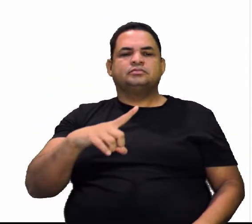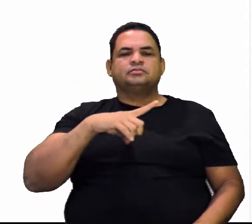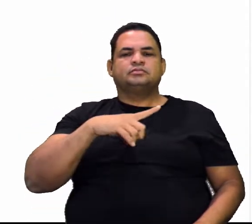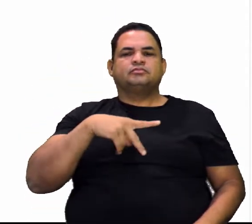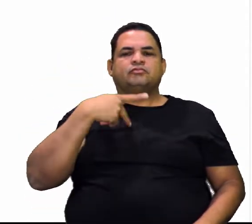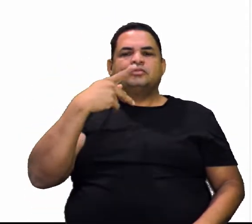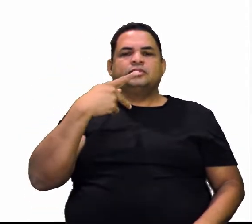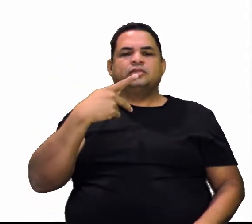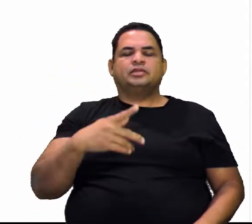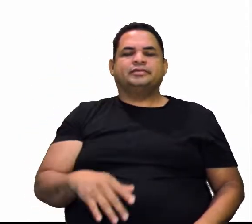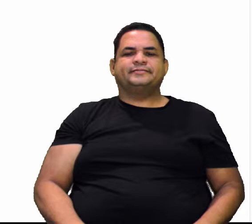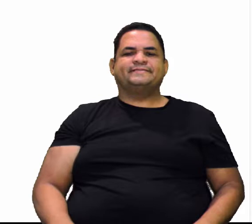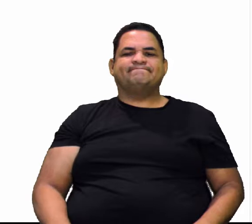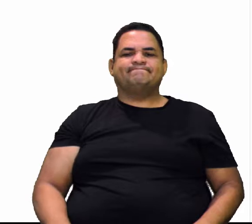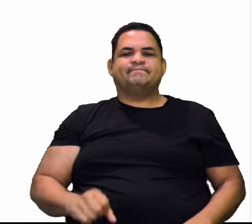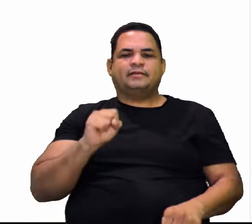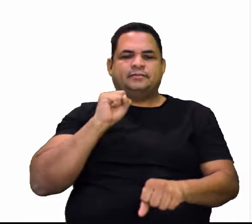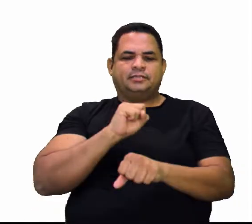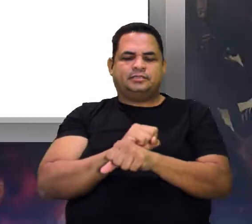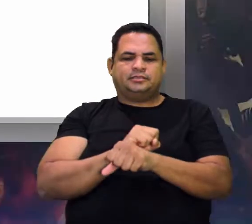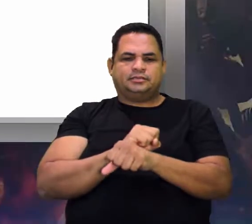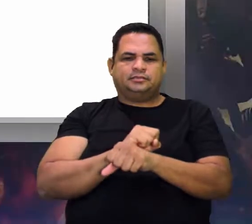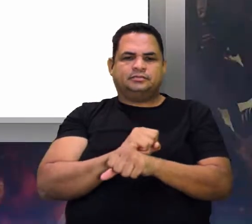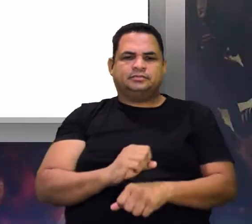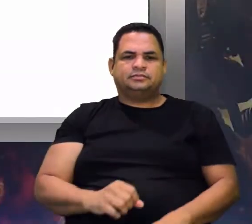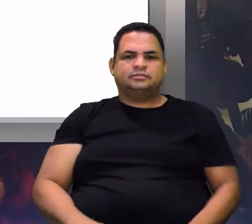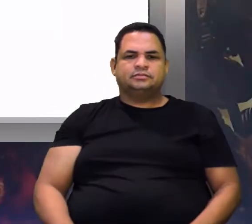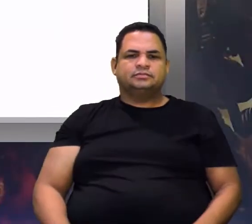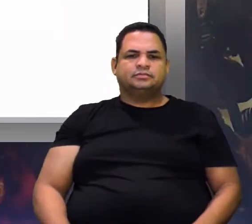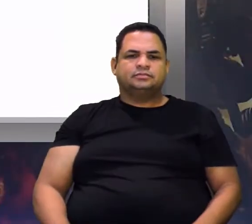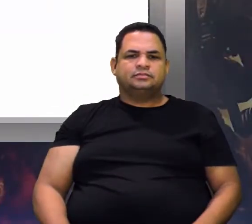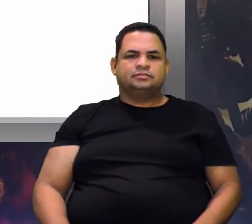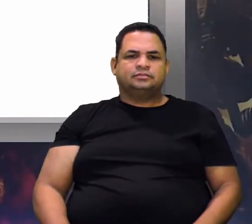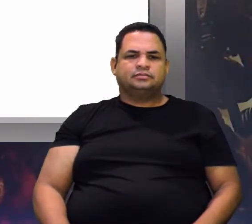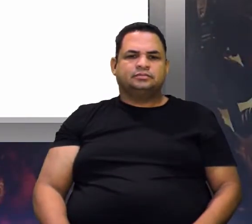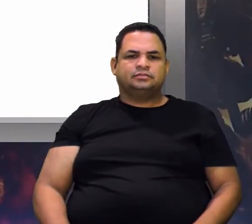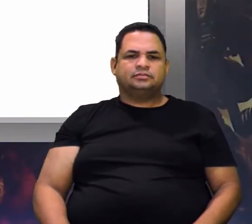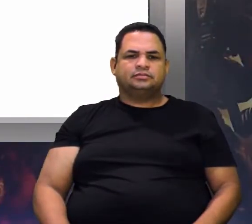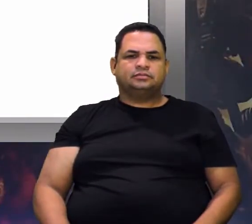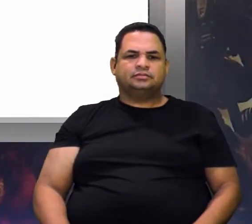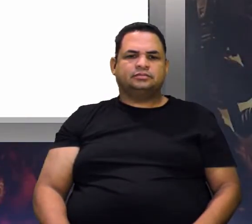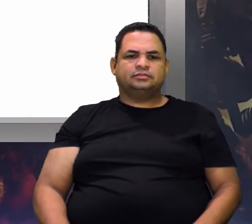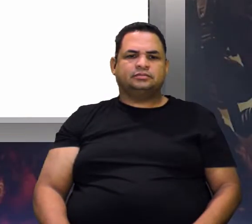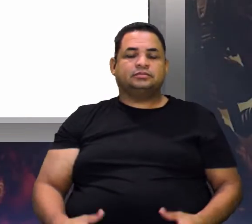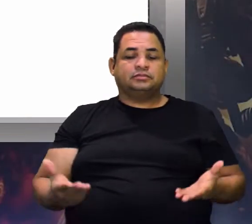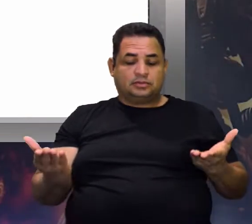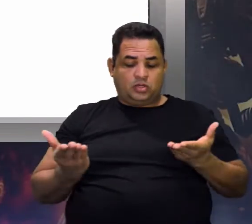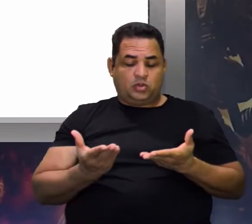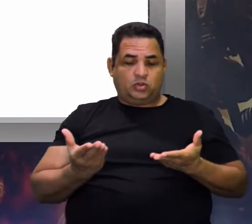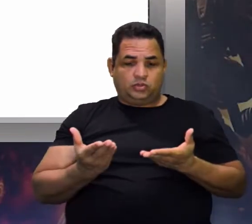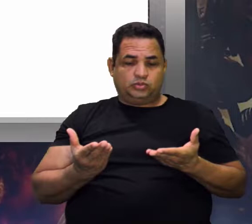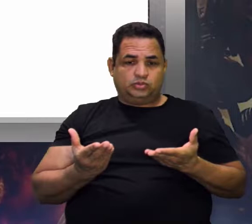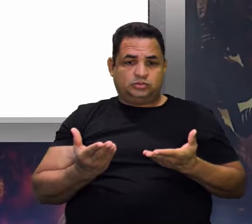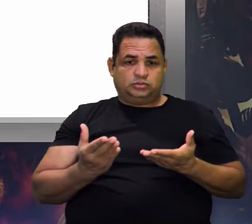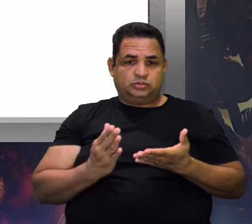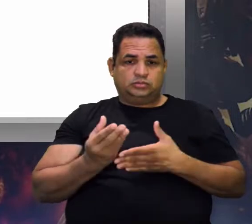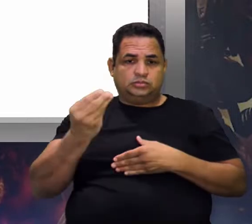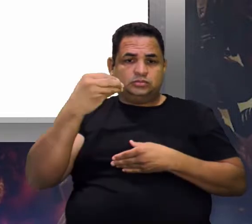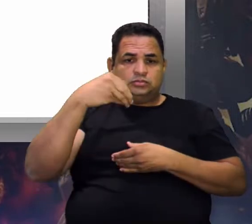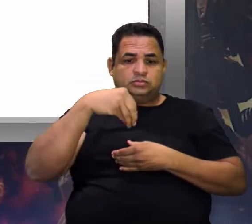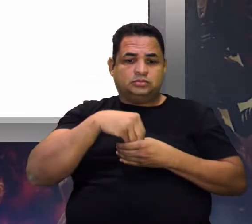falar em direito, deixa eu fazer uma pausa aqui para vocês. Uma pausa. Até hoje, dentro